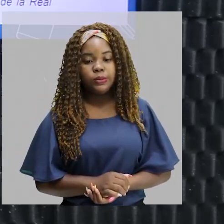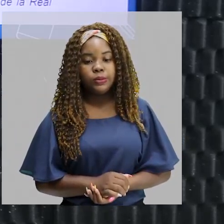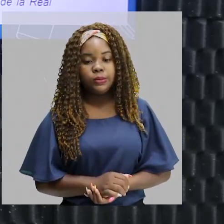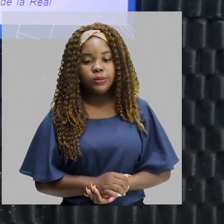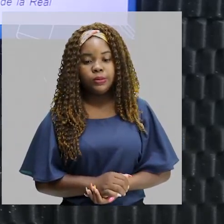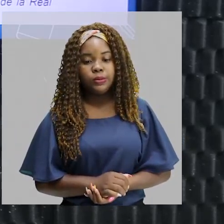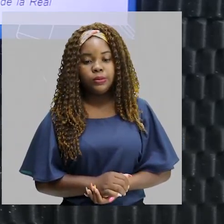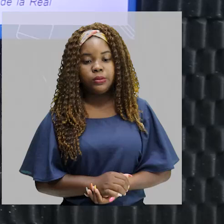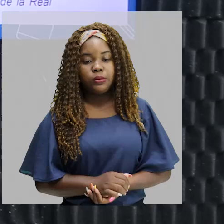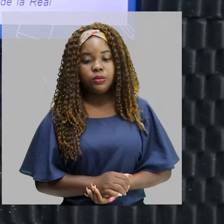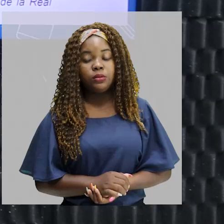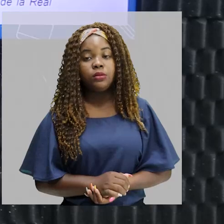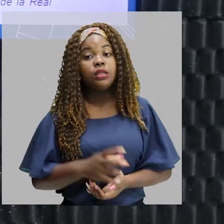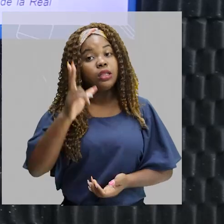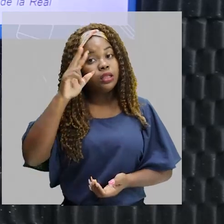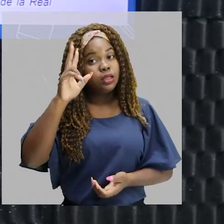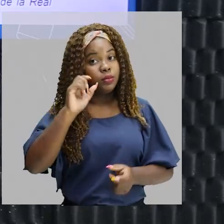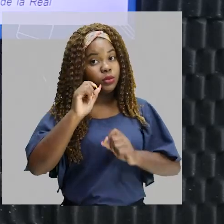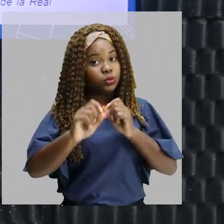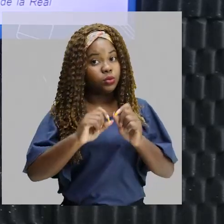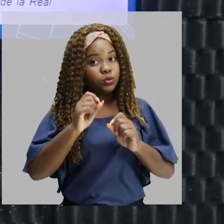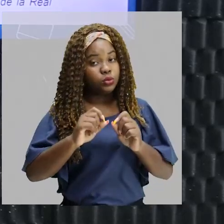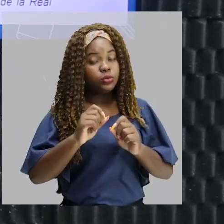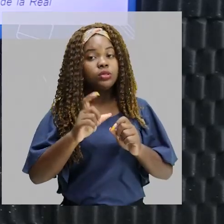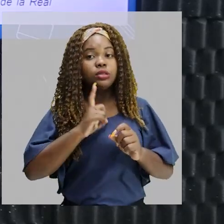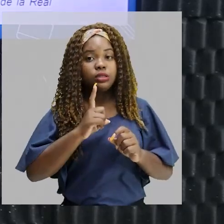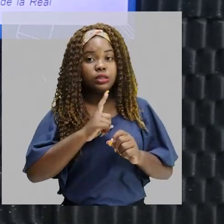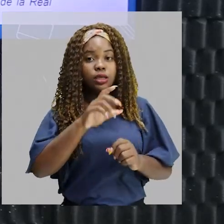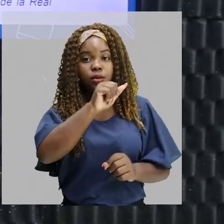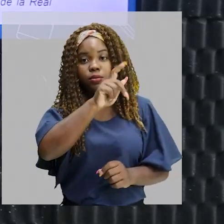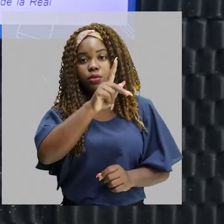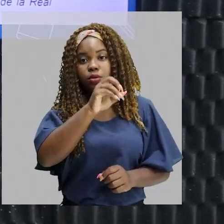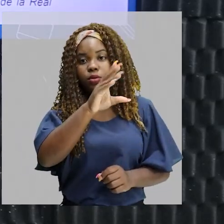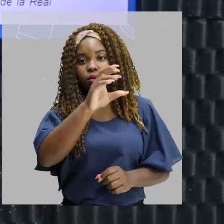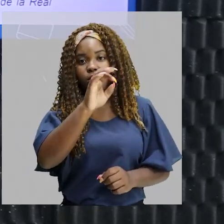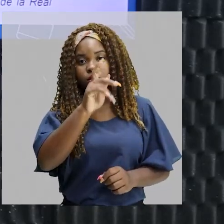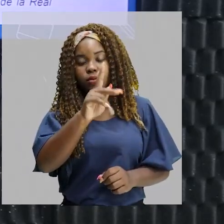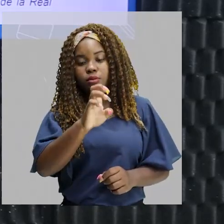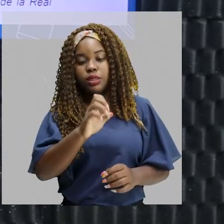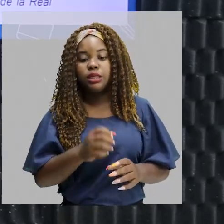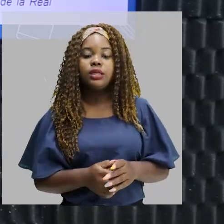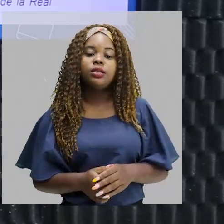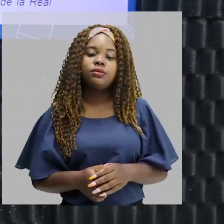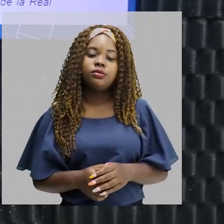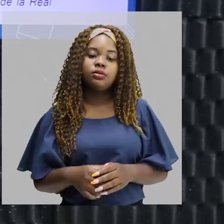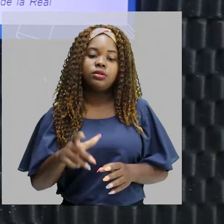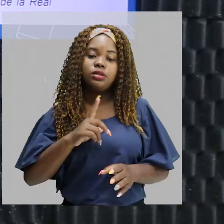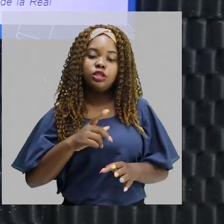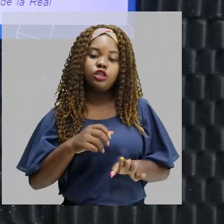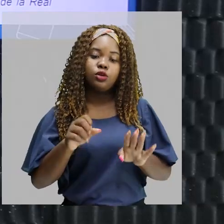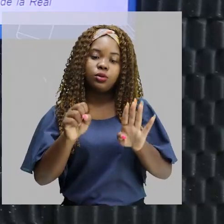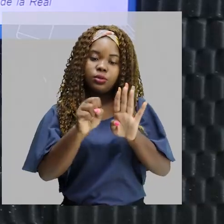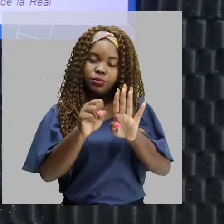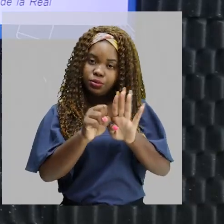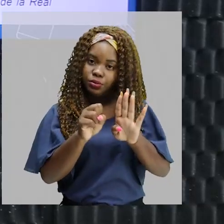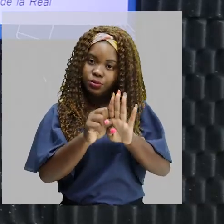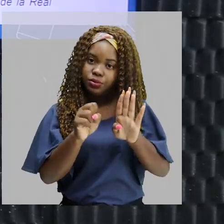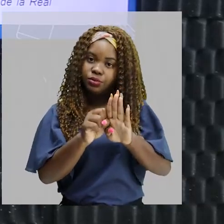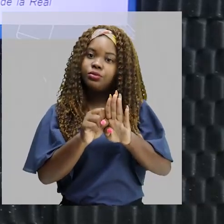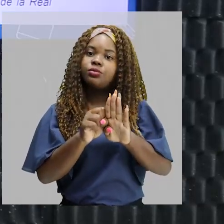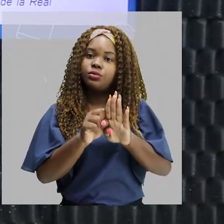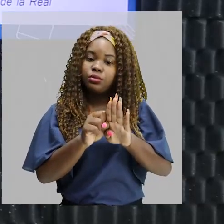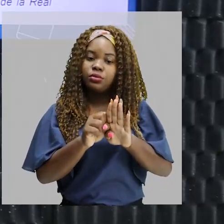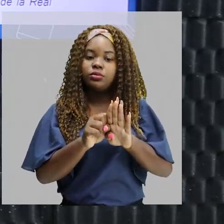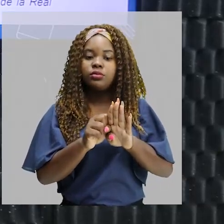faz aquele outro que nós vimos, era só antes de substantivo masculino. Esse aqui é diante